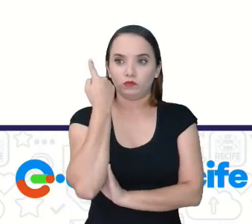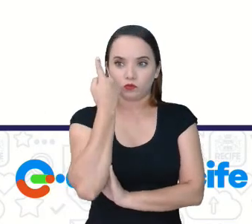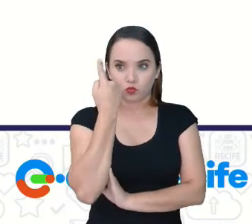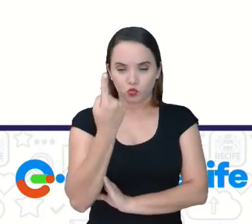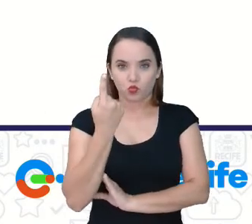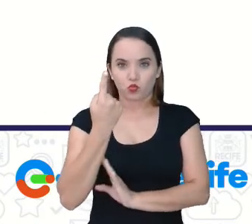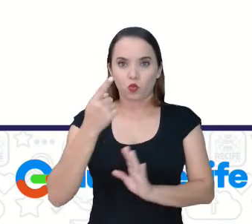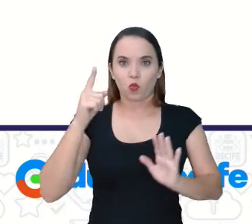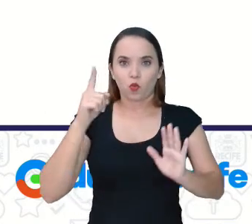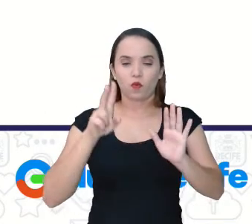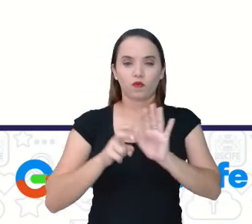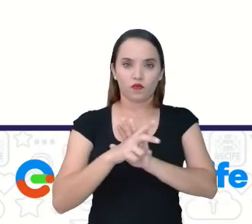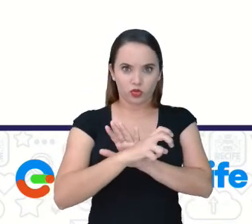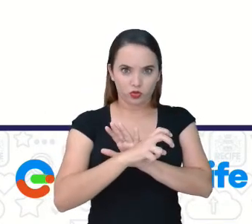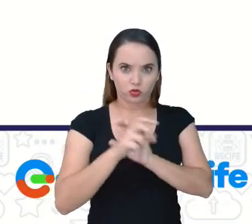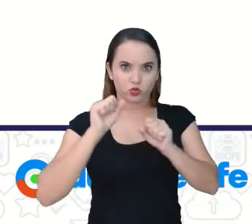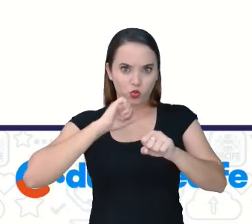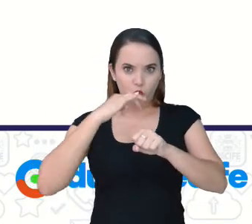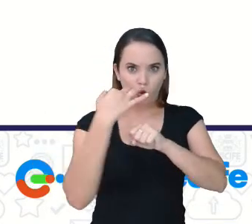certo? O coronavírus,